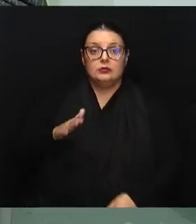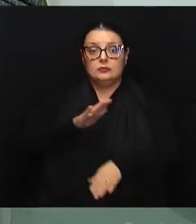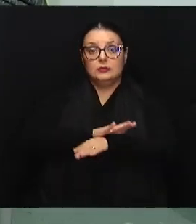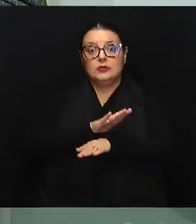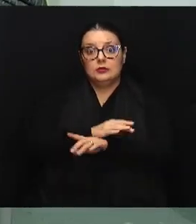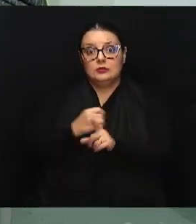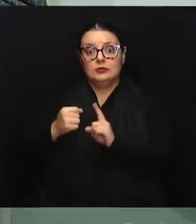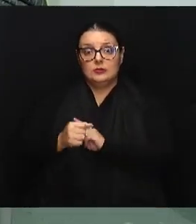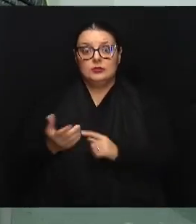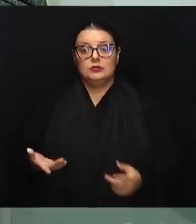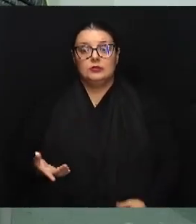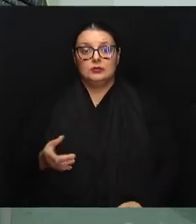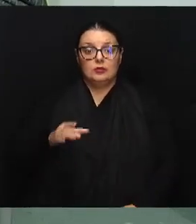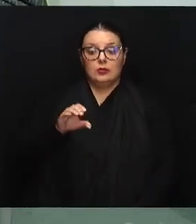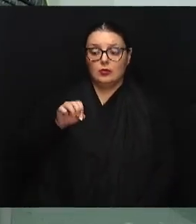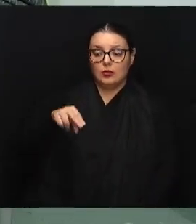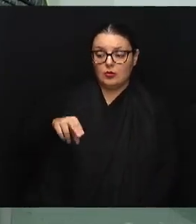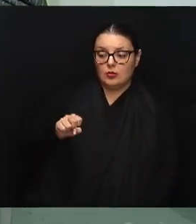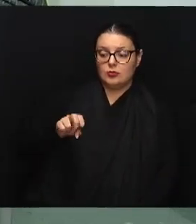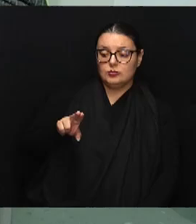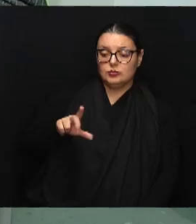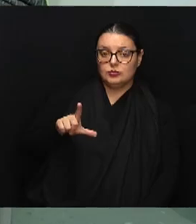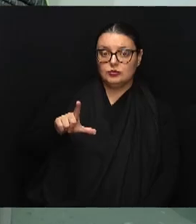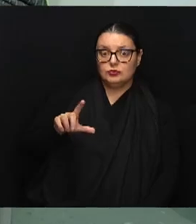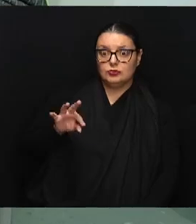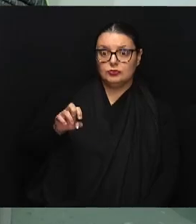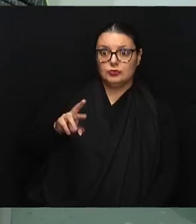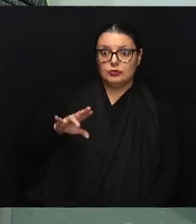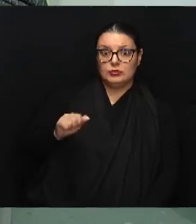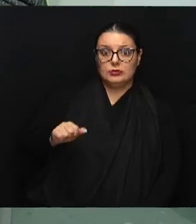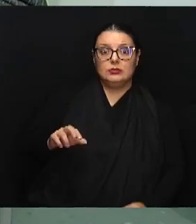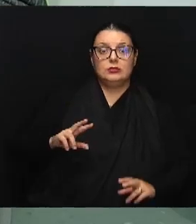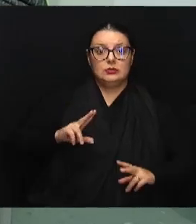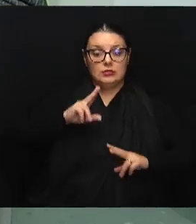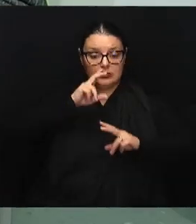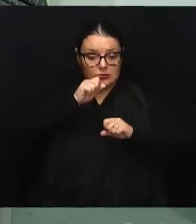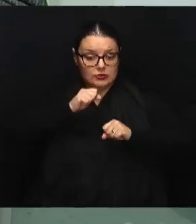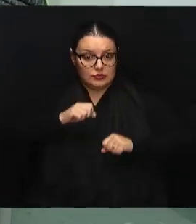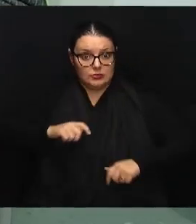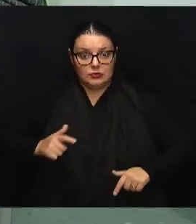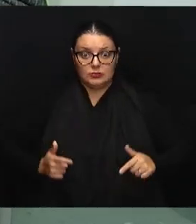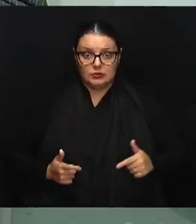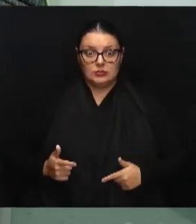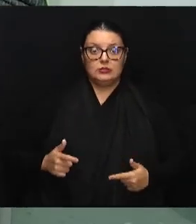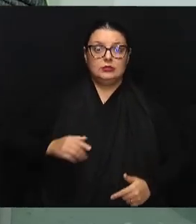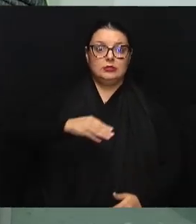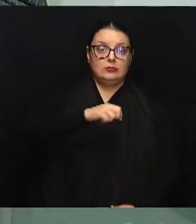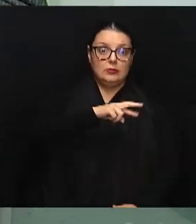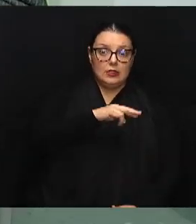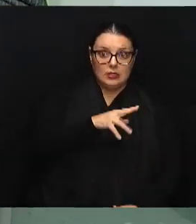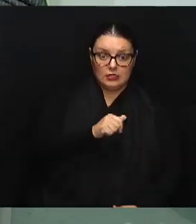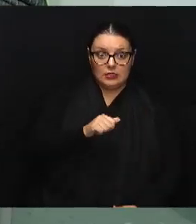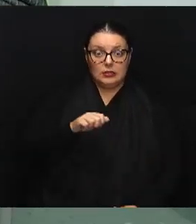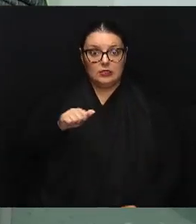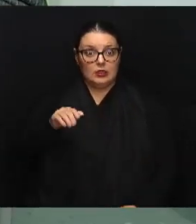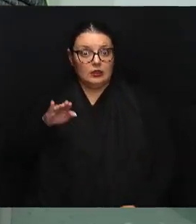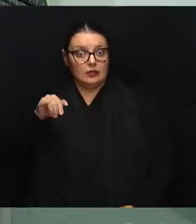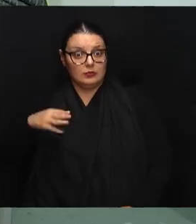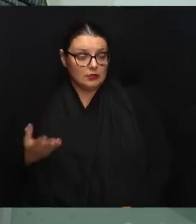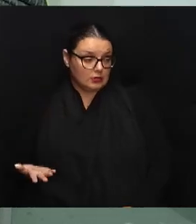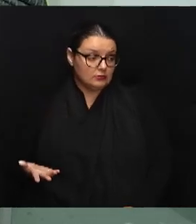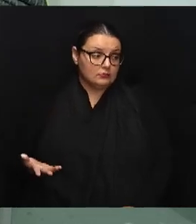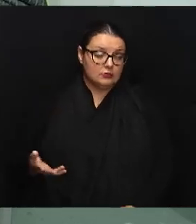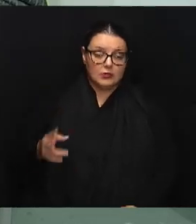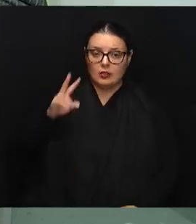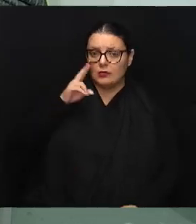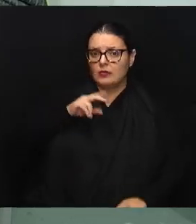dando consultoria nas Forças Armadas, não é? Na Marinha, na ABIN. Então você vê aí uma